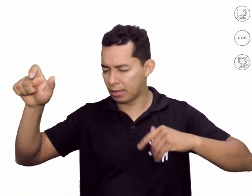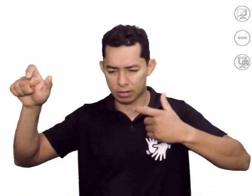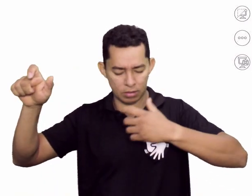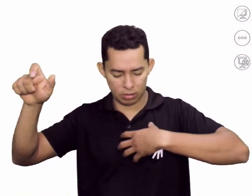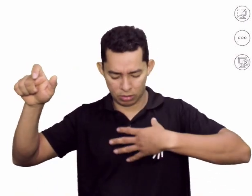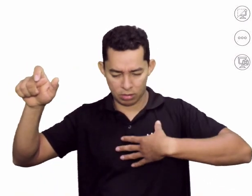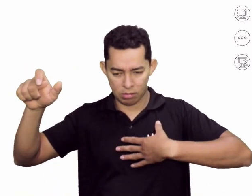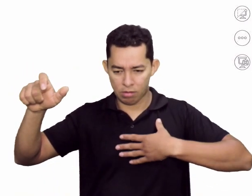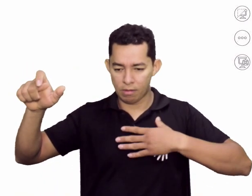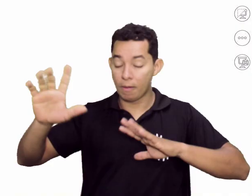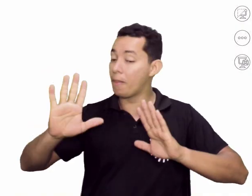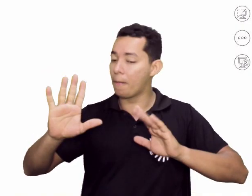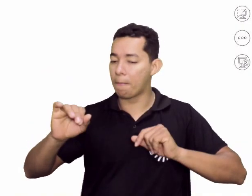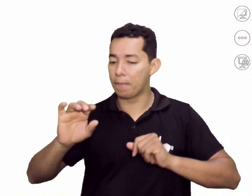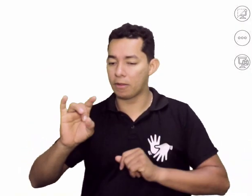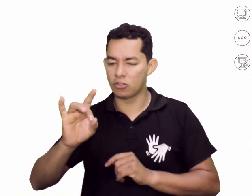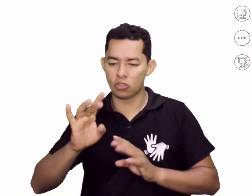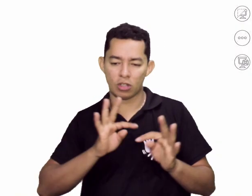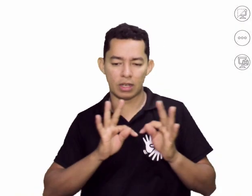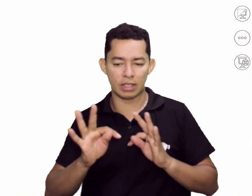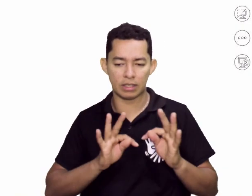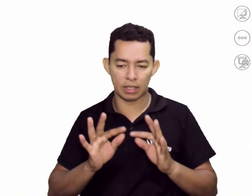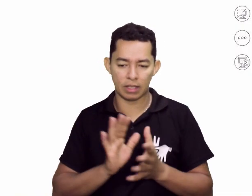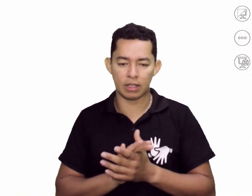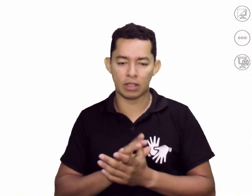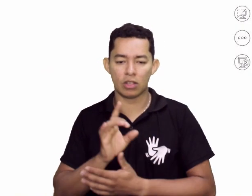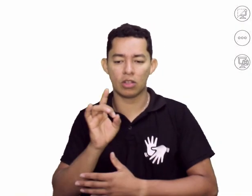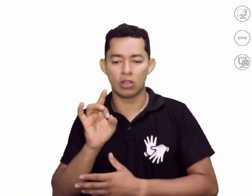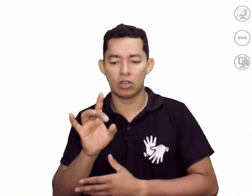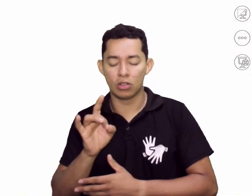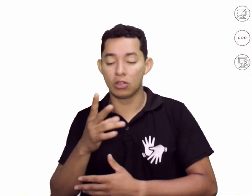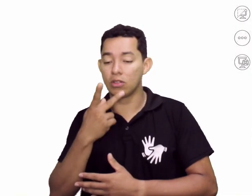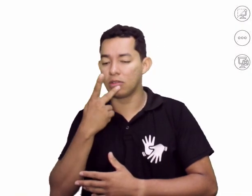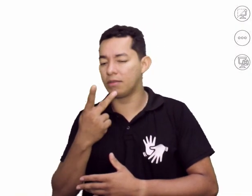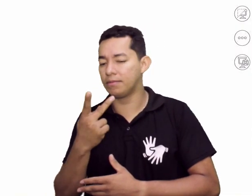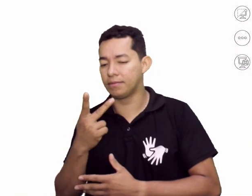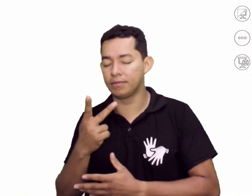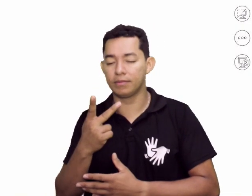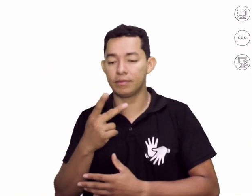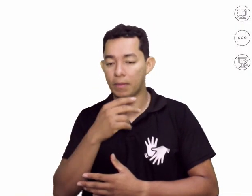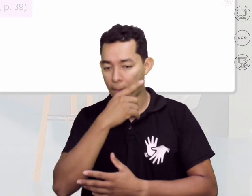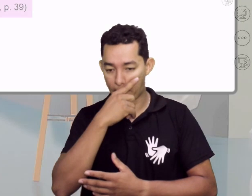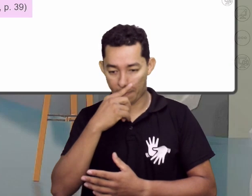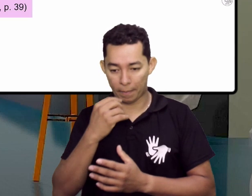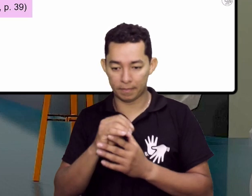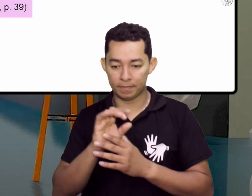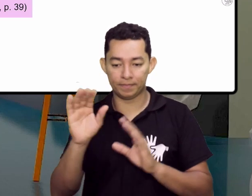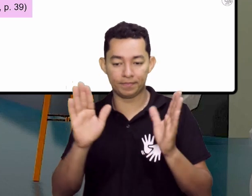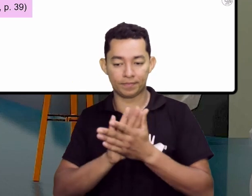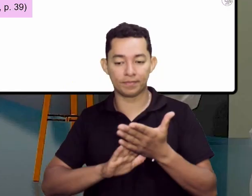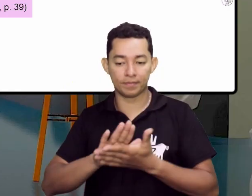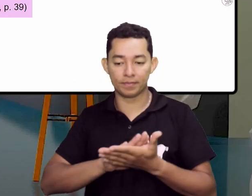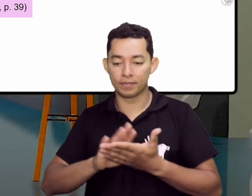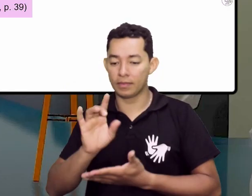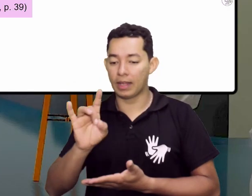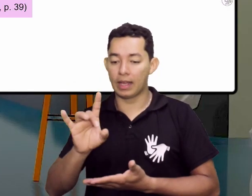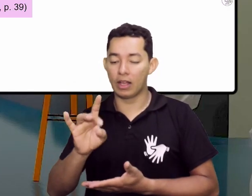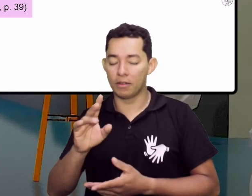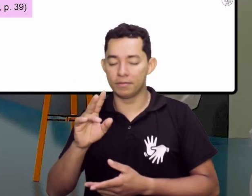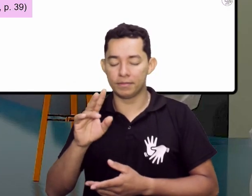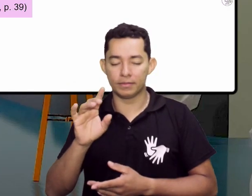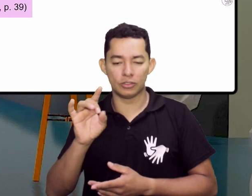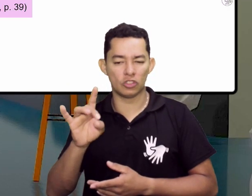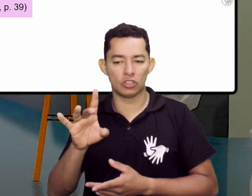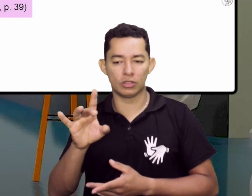nas técnicas, né? Nada de ficar só, fazer um comentário aqui bem rápido, né? Nada de ficar somente